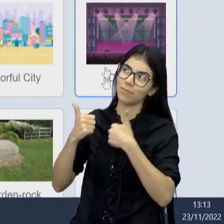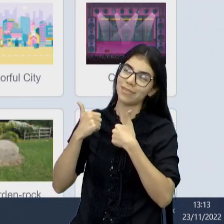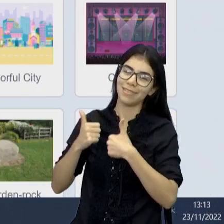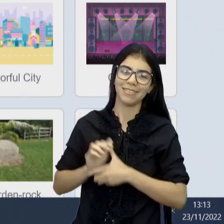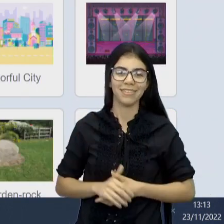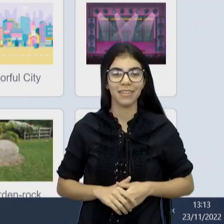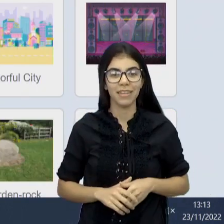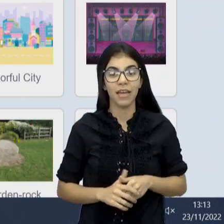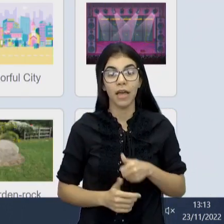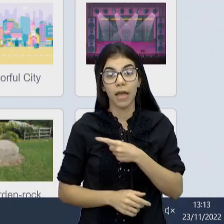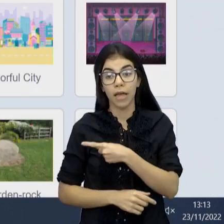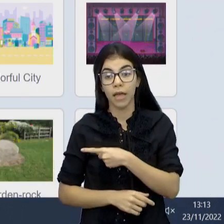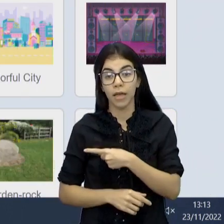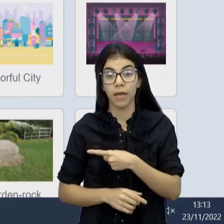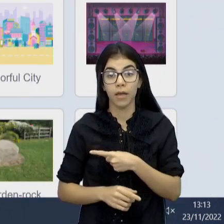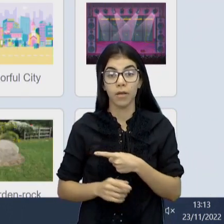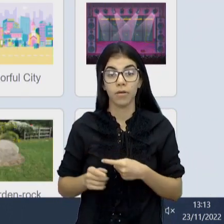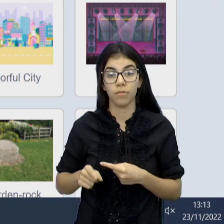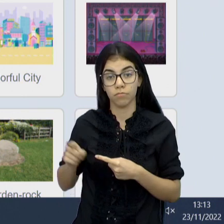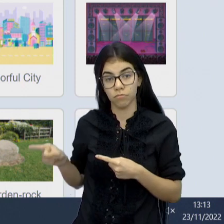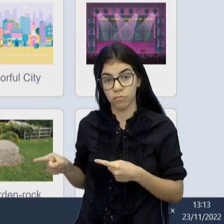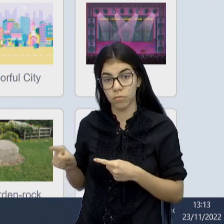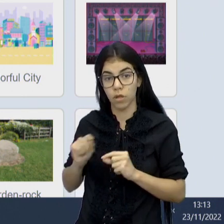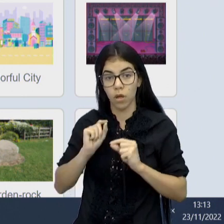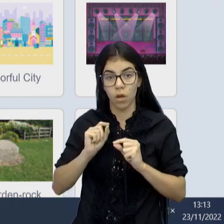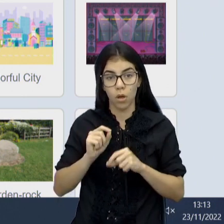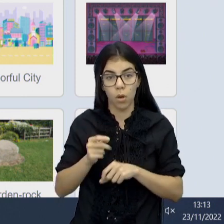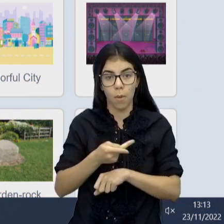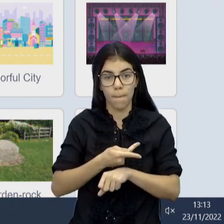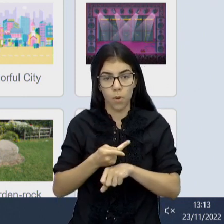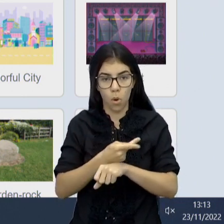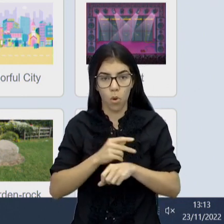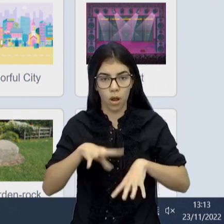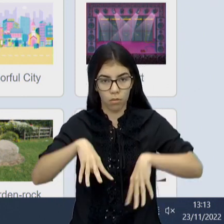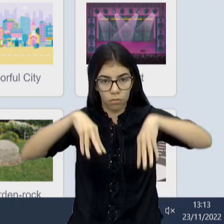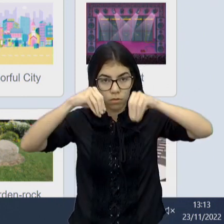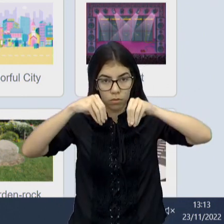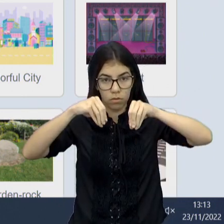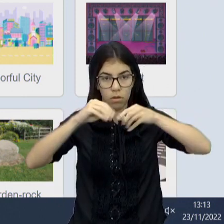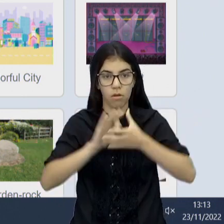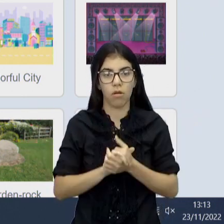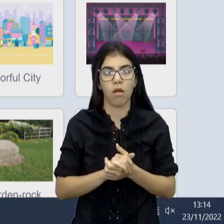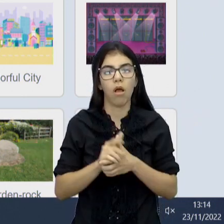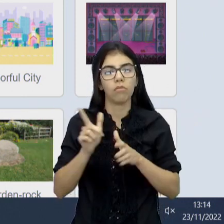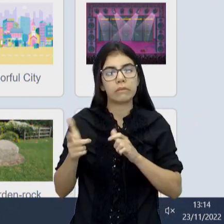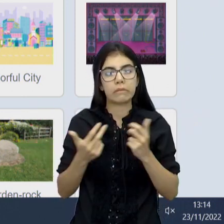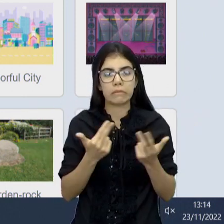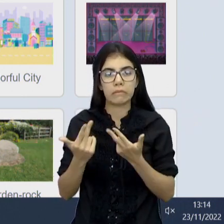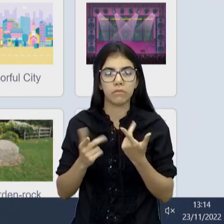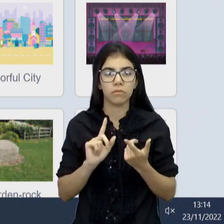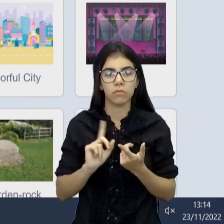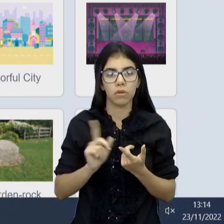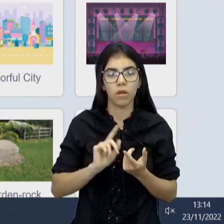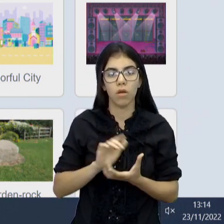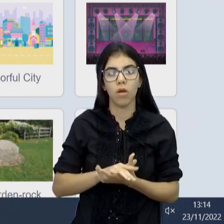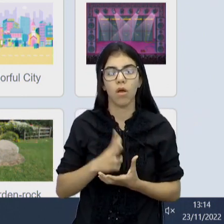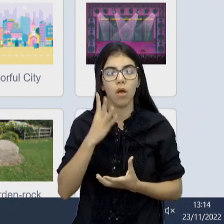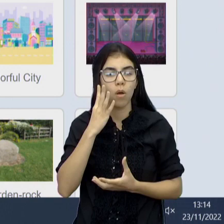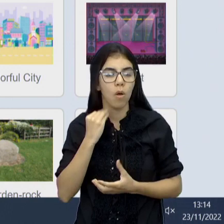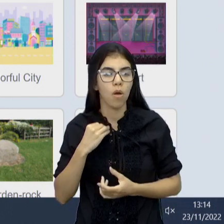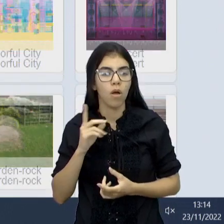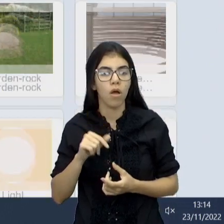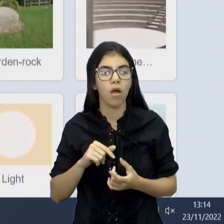bem? Muito bem. Lá no cantinho direito, você vai procurar aí o castelo, vê? Ele não tá na mesma posição que o meu Squash, tá? Não sei porque eles mudam, acho que